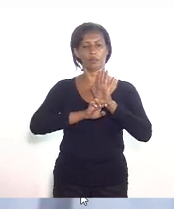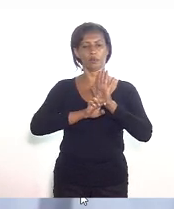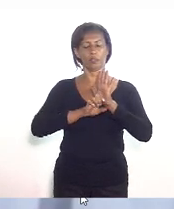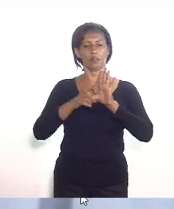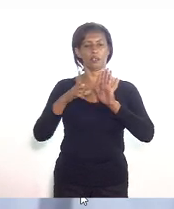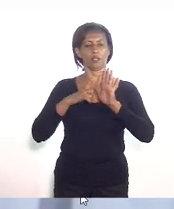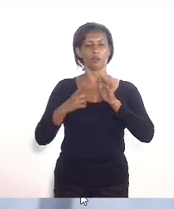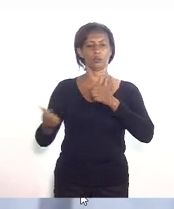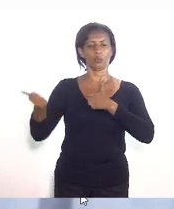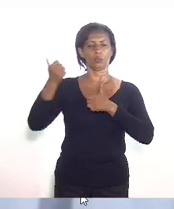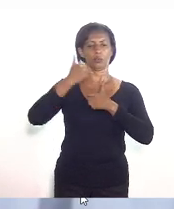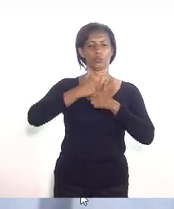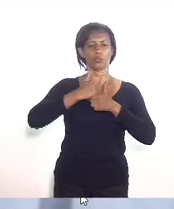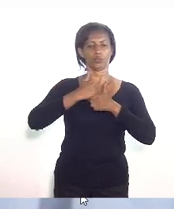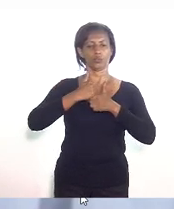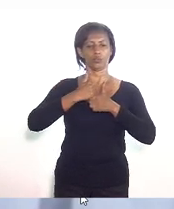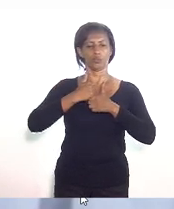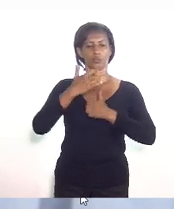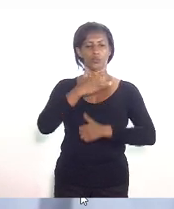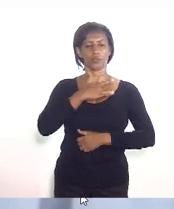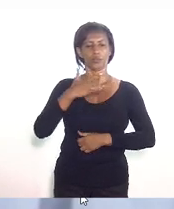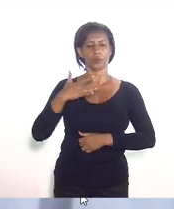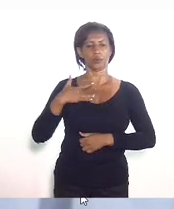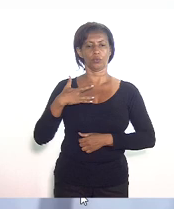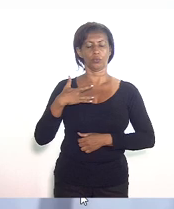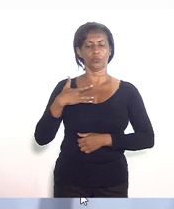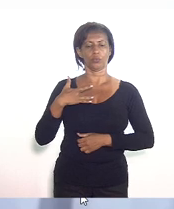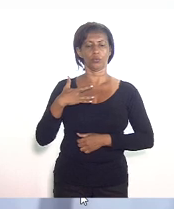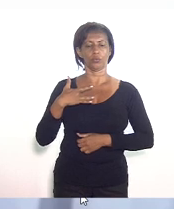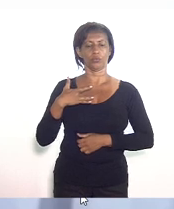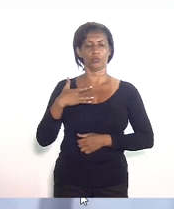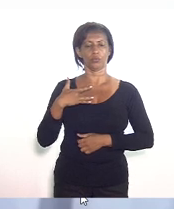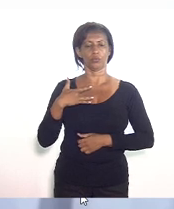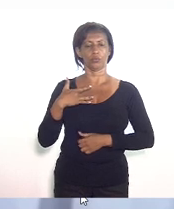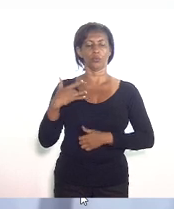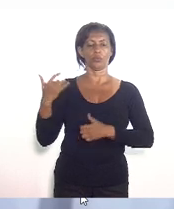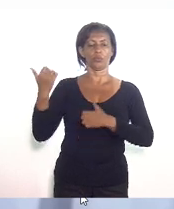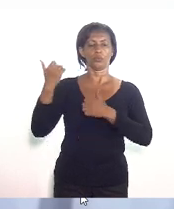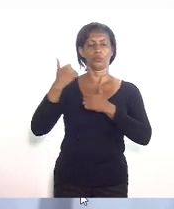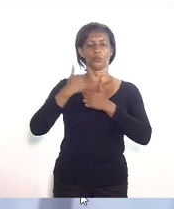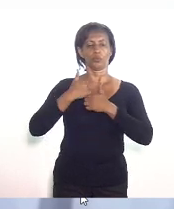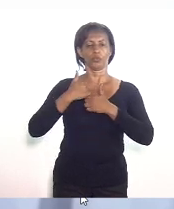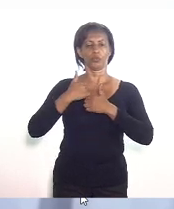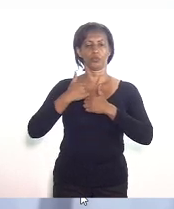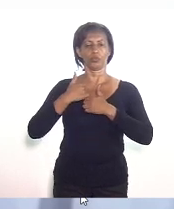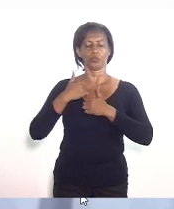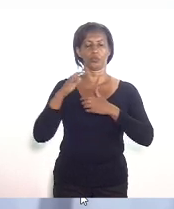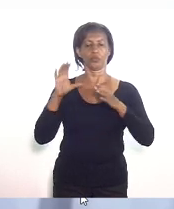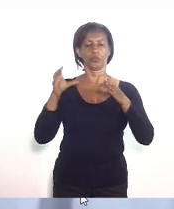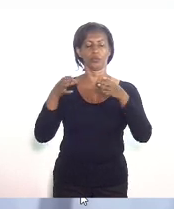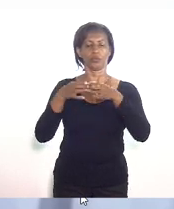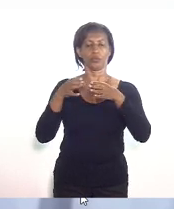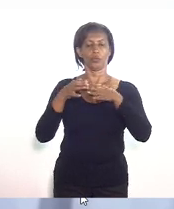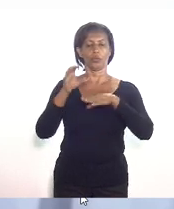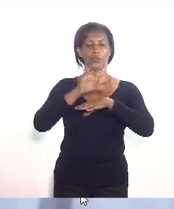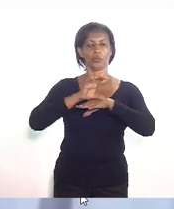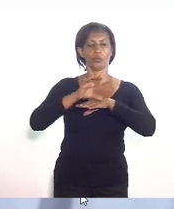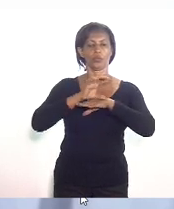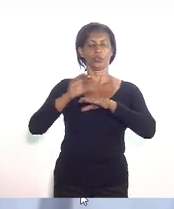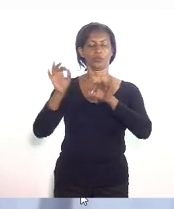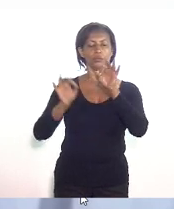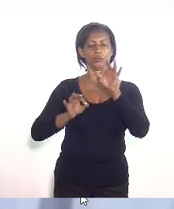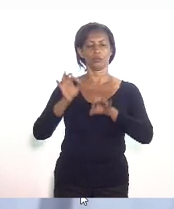por substitutivo, de saúde favorável com substitutivo da comissão de Constituição e Justiça e de